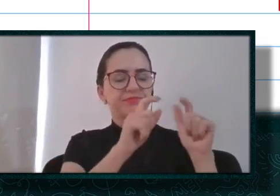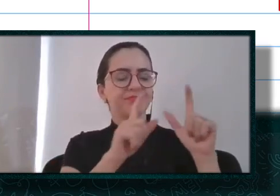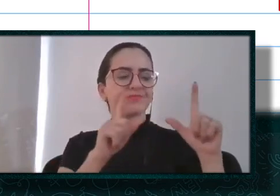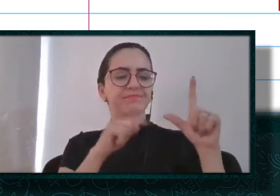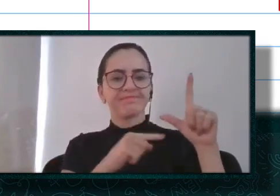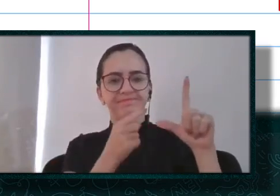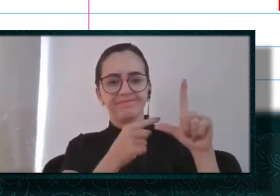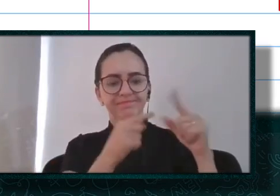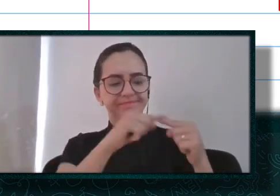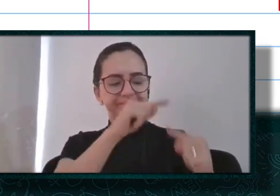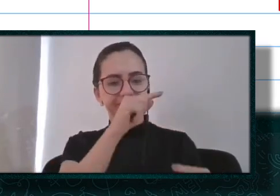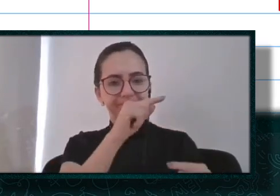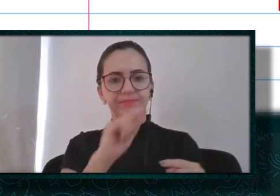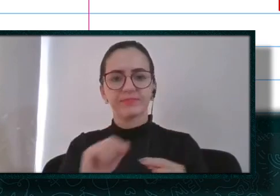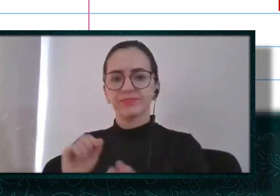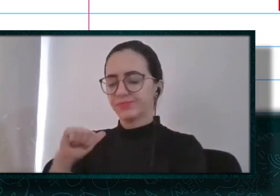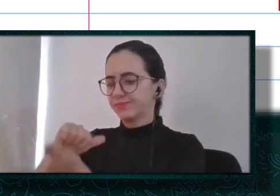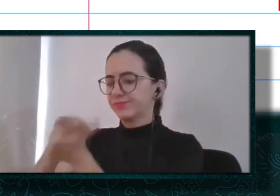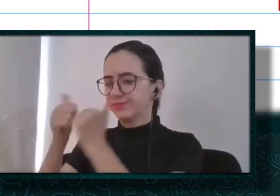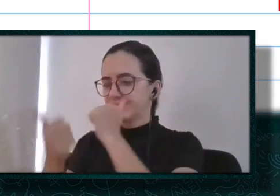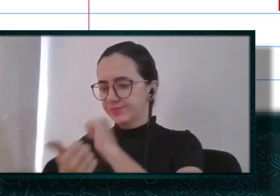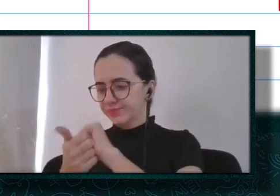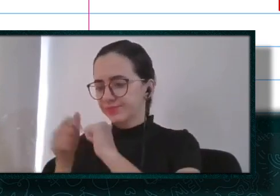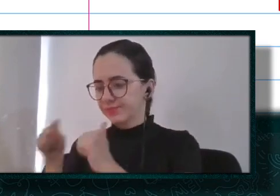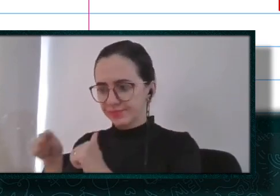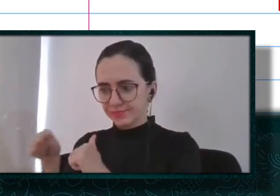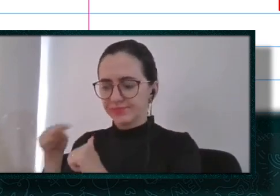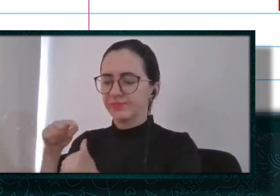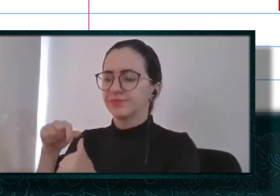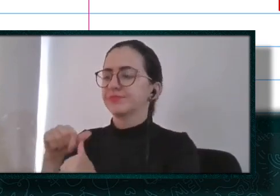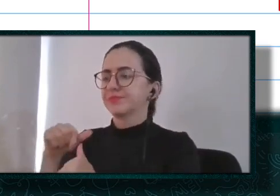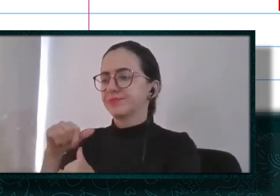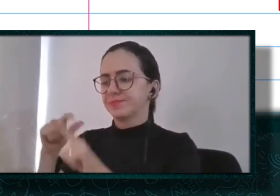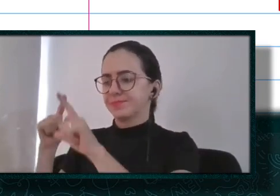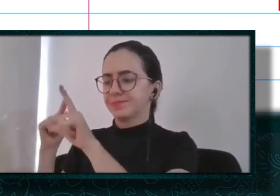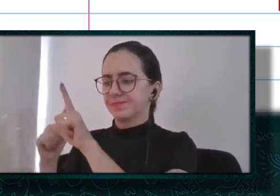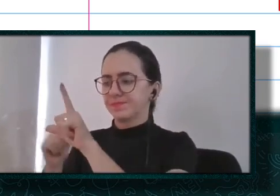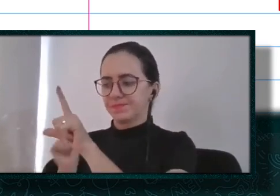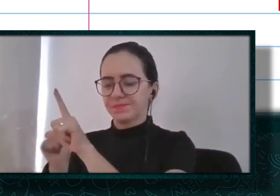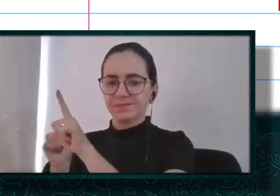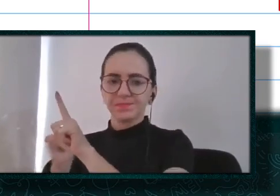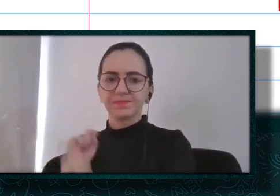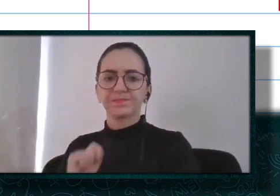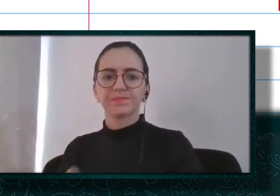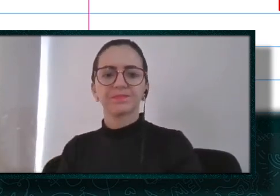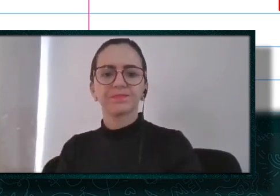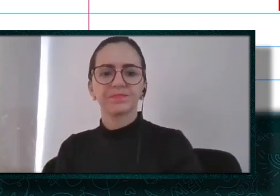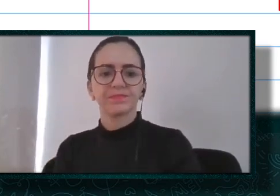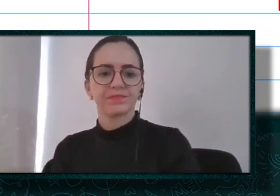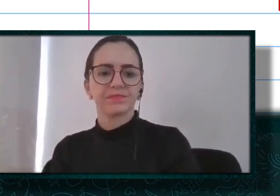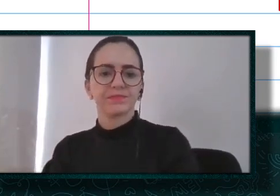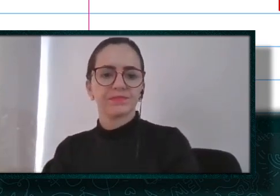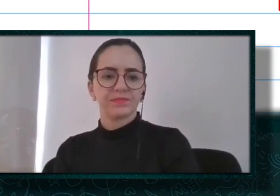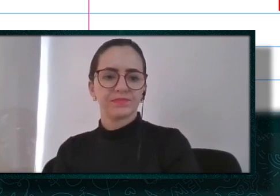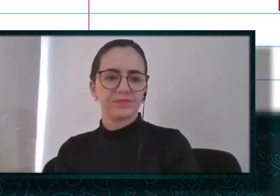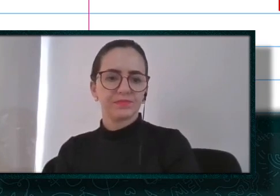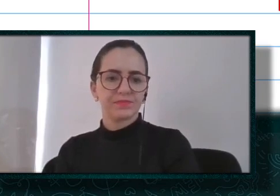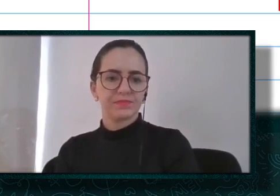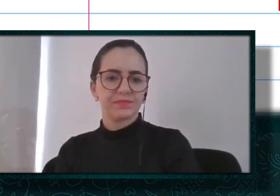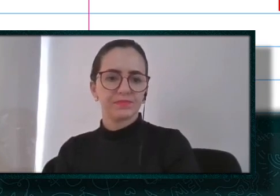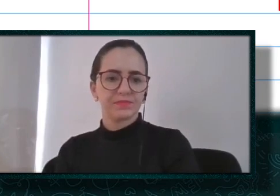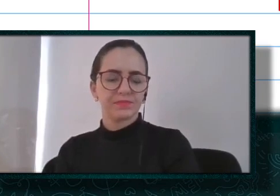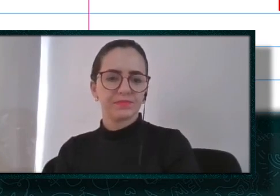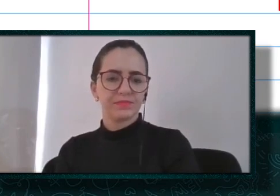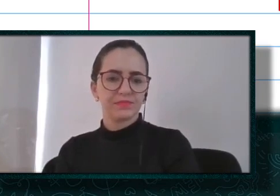Então eu pego os dois volumes e converto para litros. Converti para litros, agora eu boto na minha fórmula. O N1 aqui vai ser o